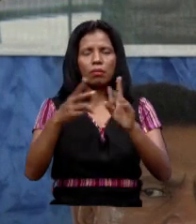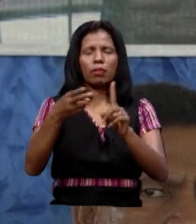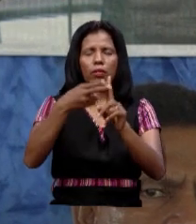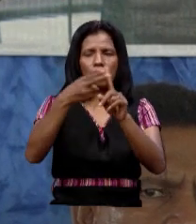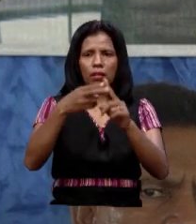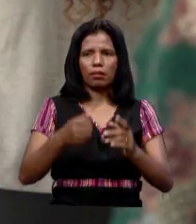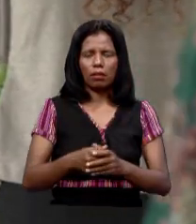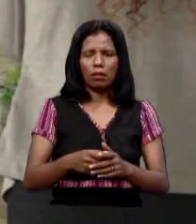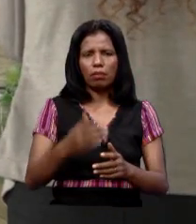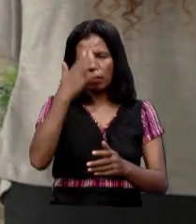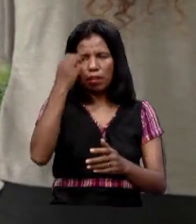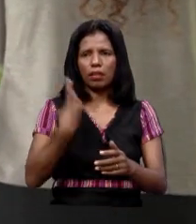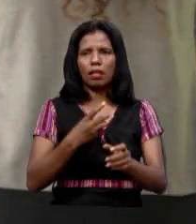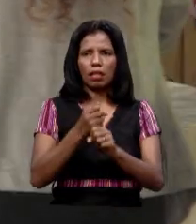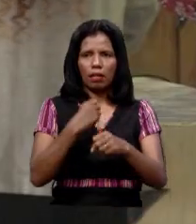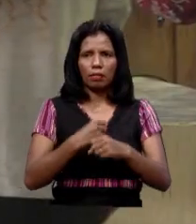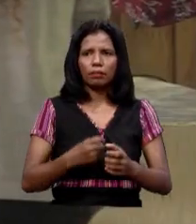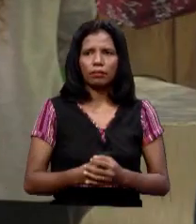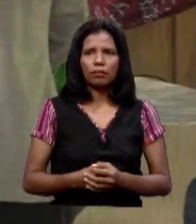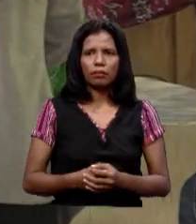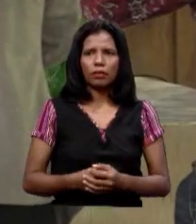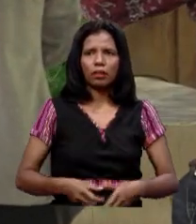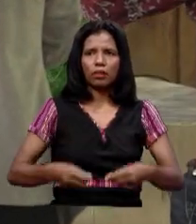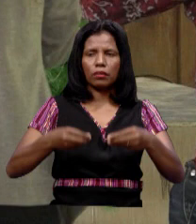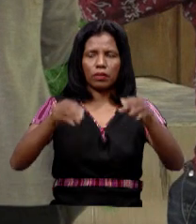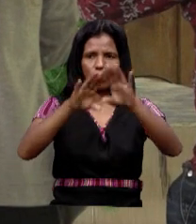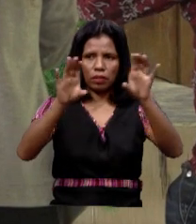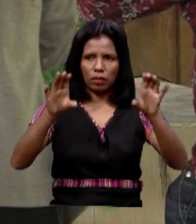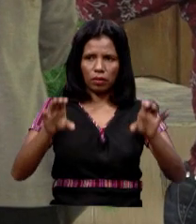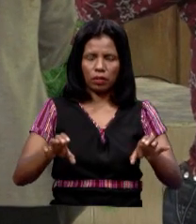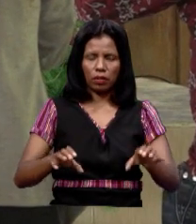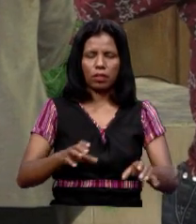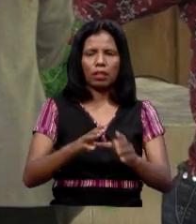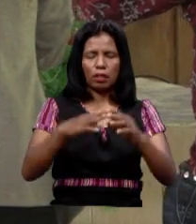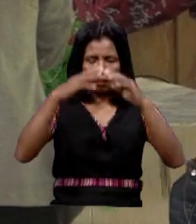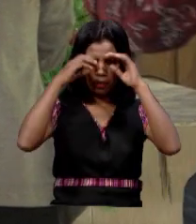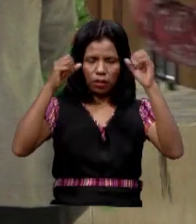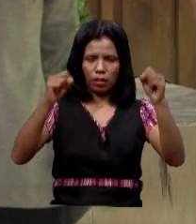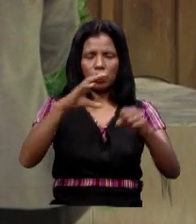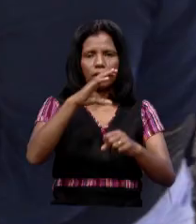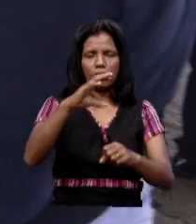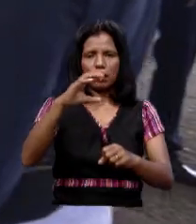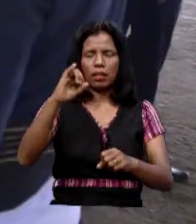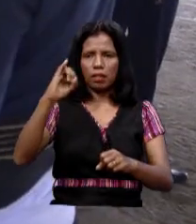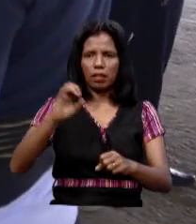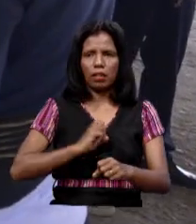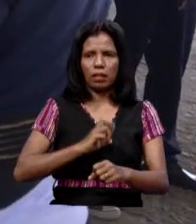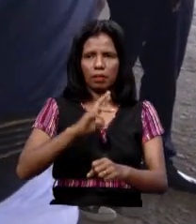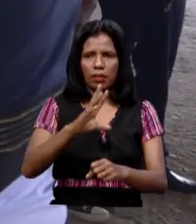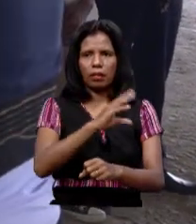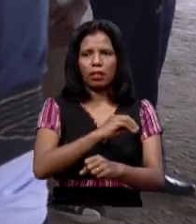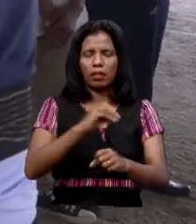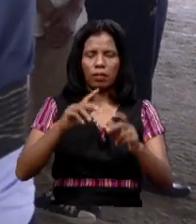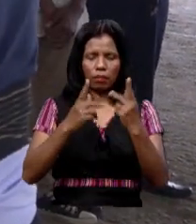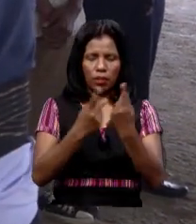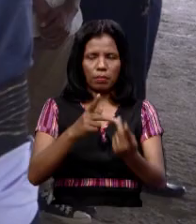nih. Ia bimbang nemos atribui sertifikado a prestação ba presidente CCI Hermera no setor privado